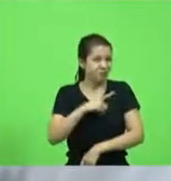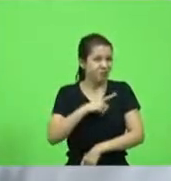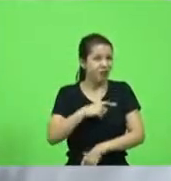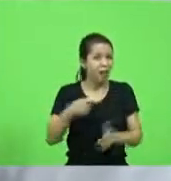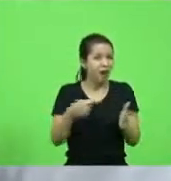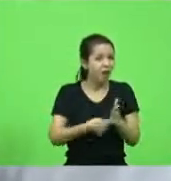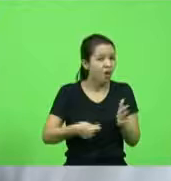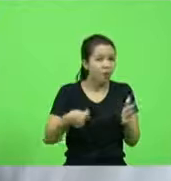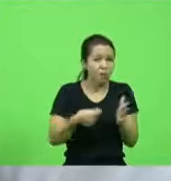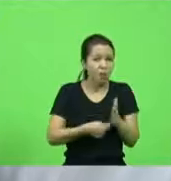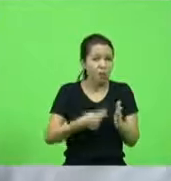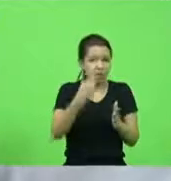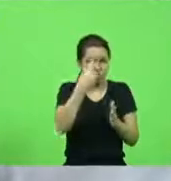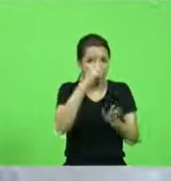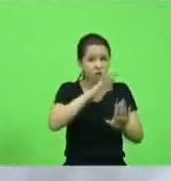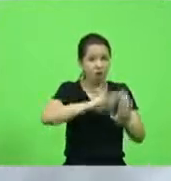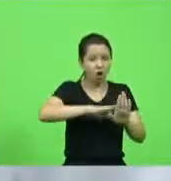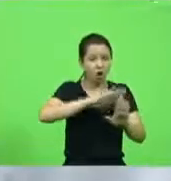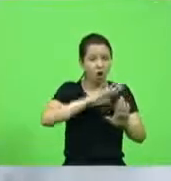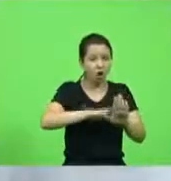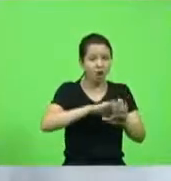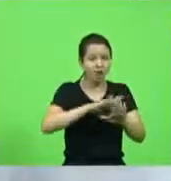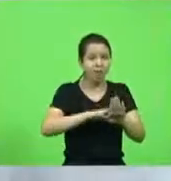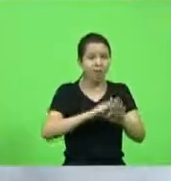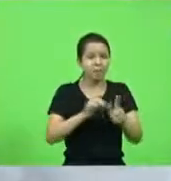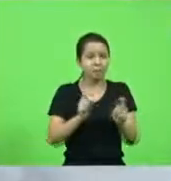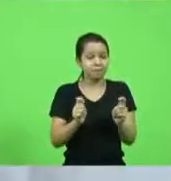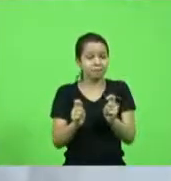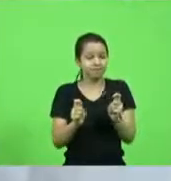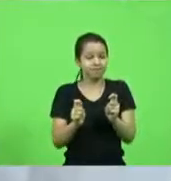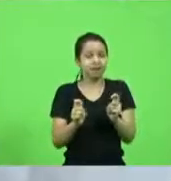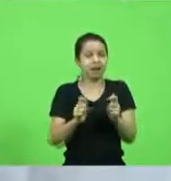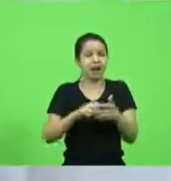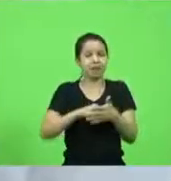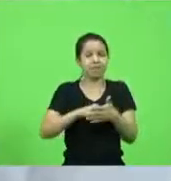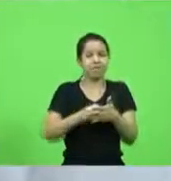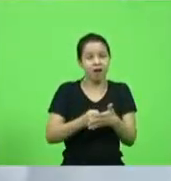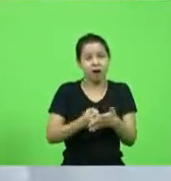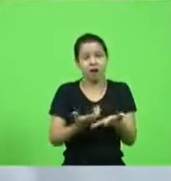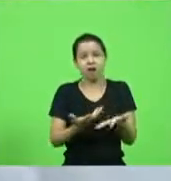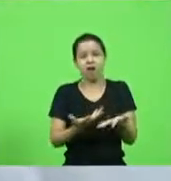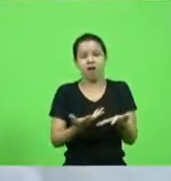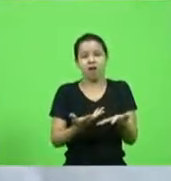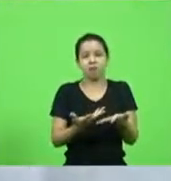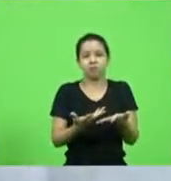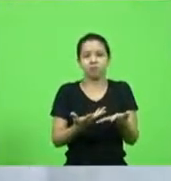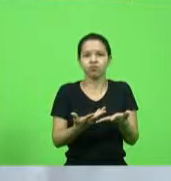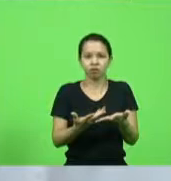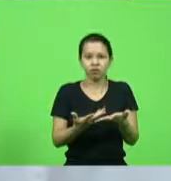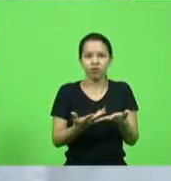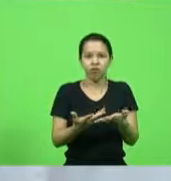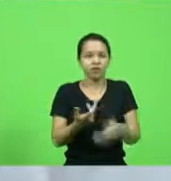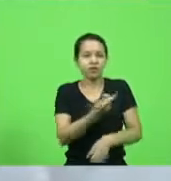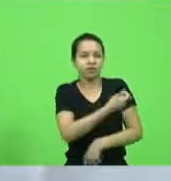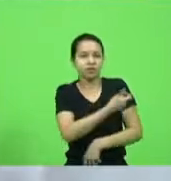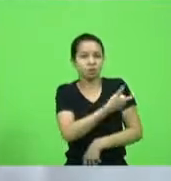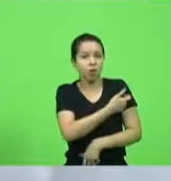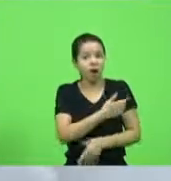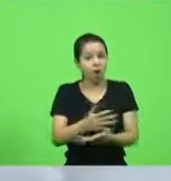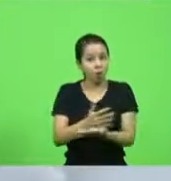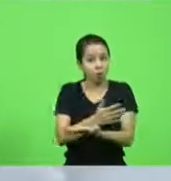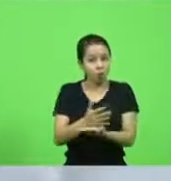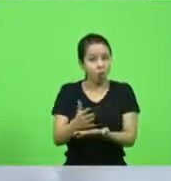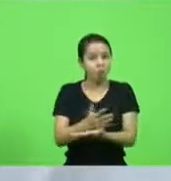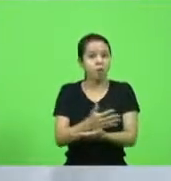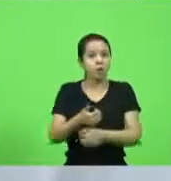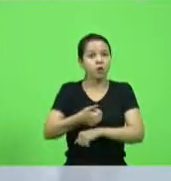esse movimento de vacinação e, pasmem os senhores, tem profissionais de saúde da linha de frente que se